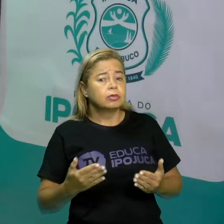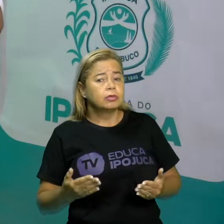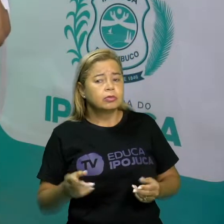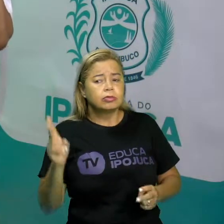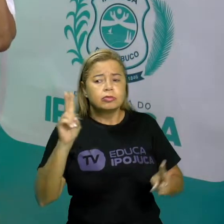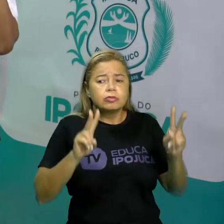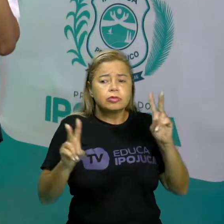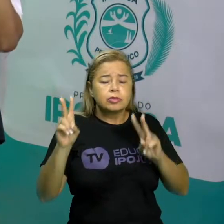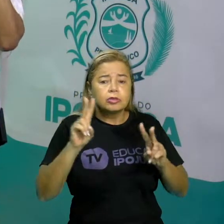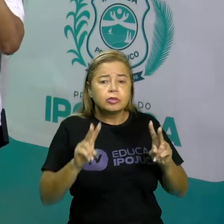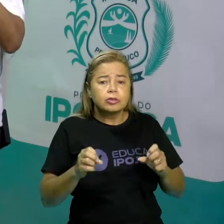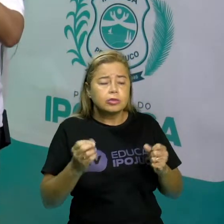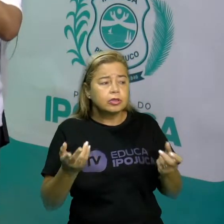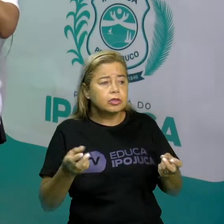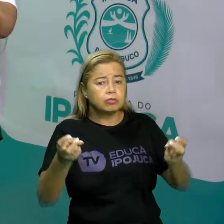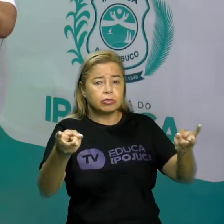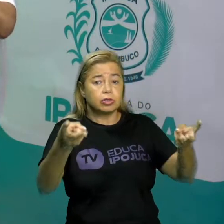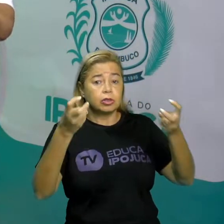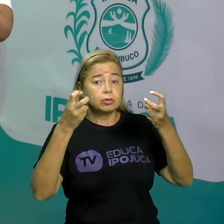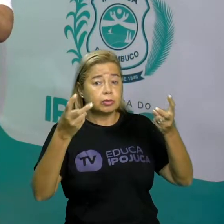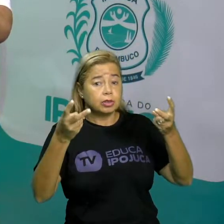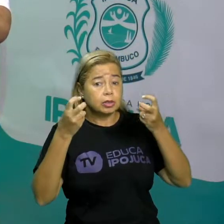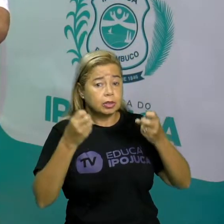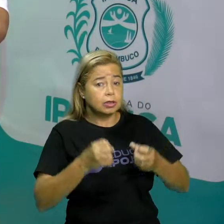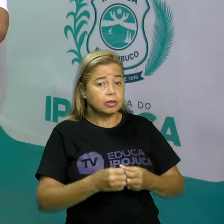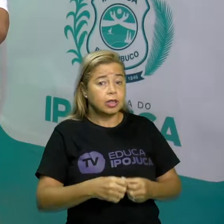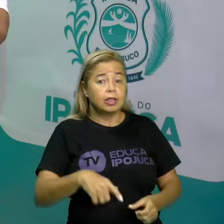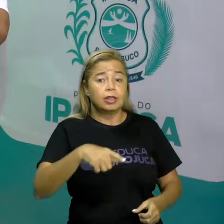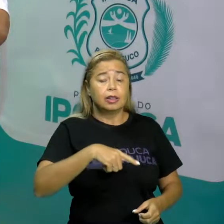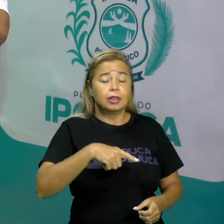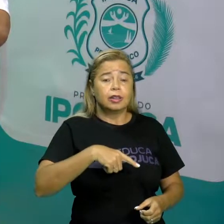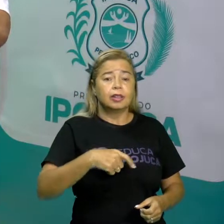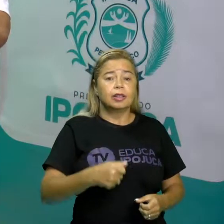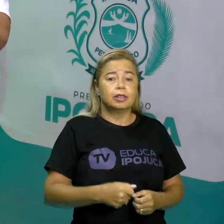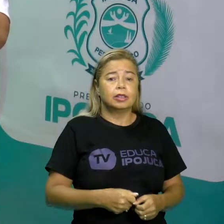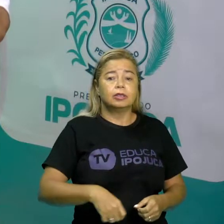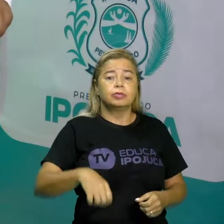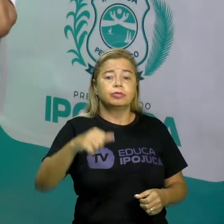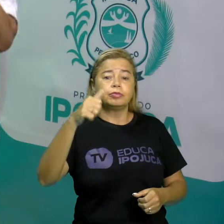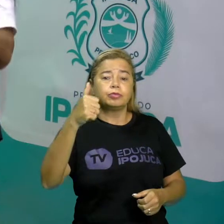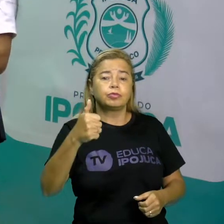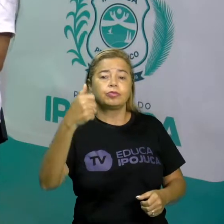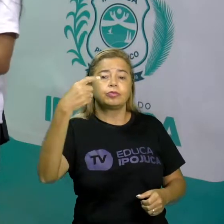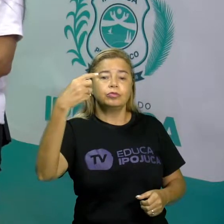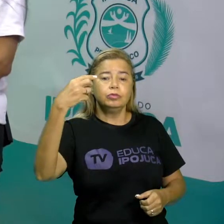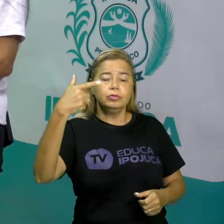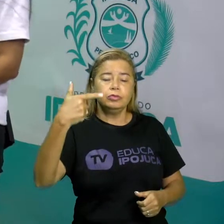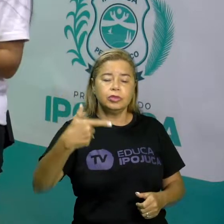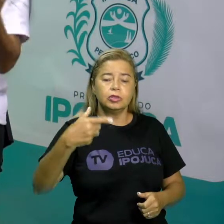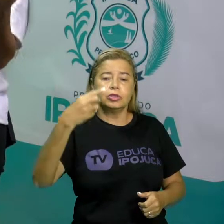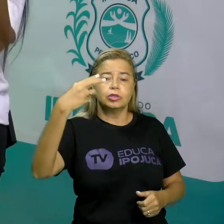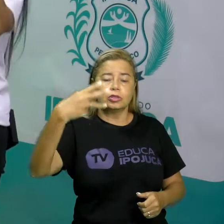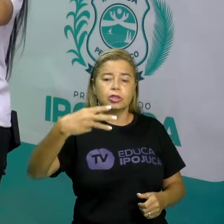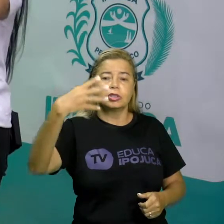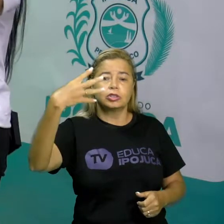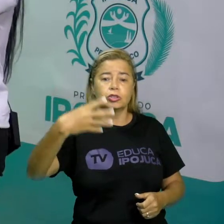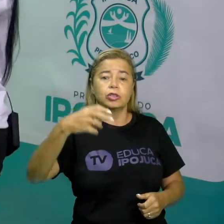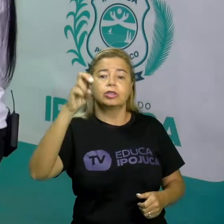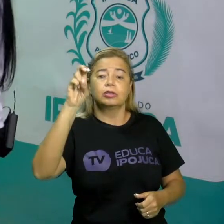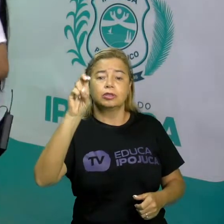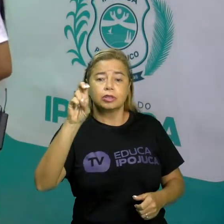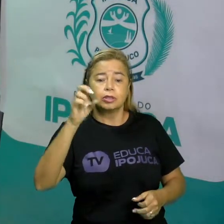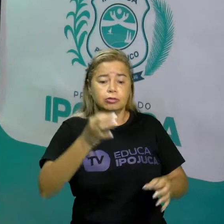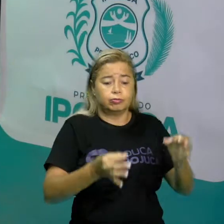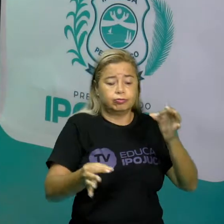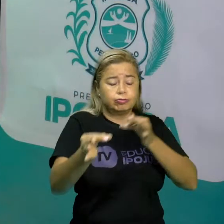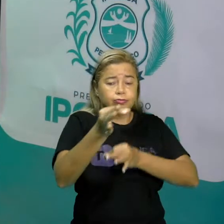47.195, nós observamos que nós temos 1, 2, 3, 4, 5 ordens. Vamos observar aqui no